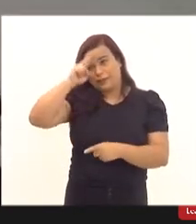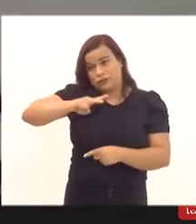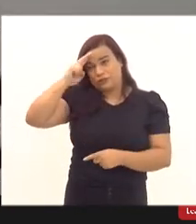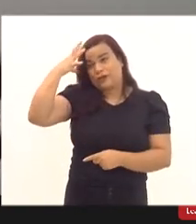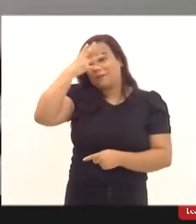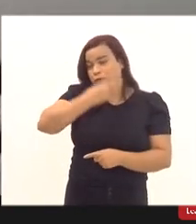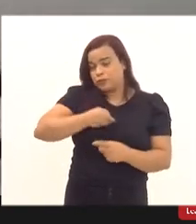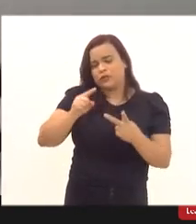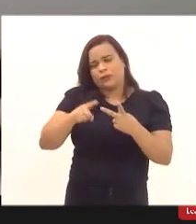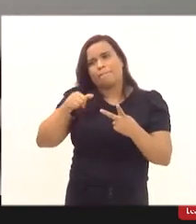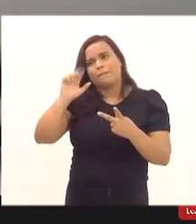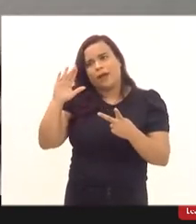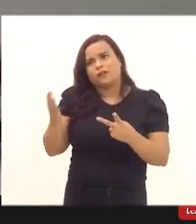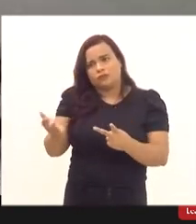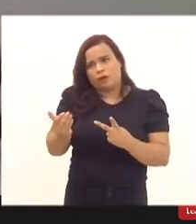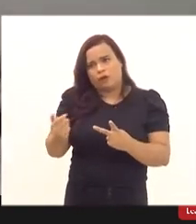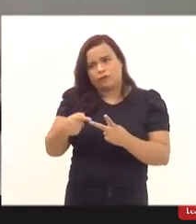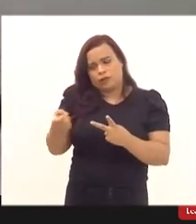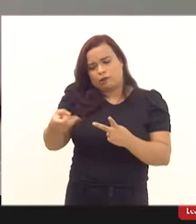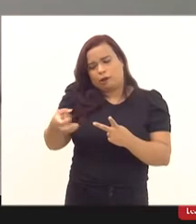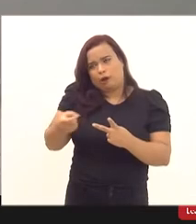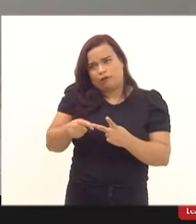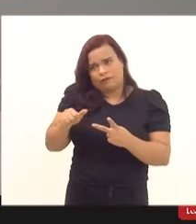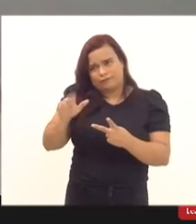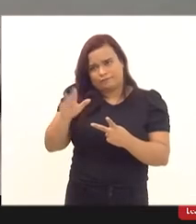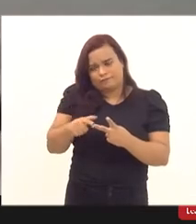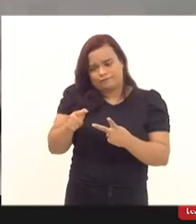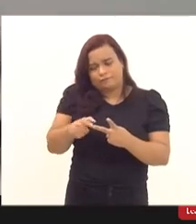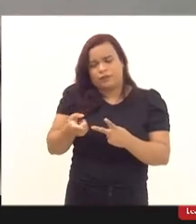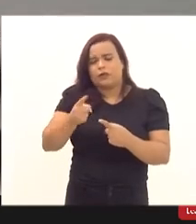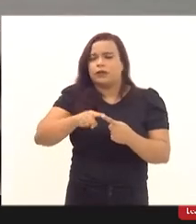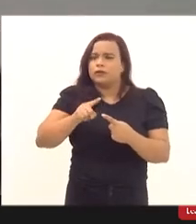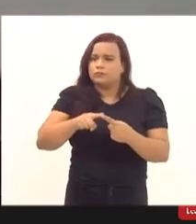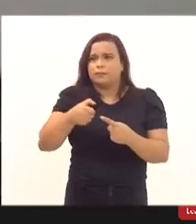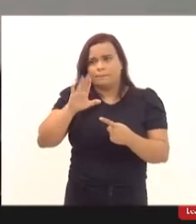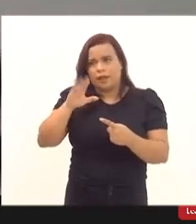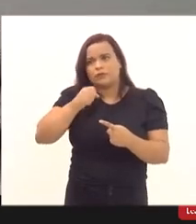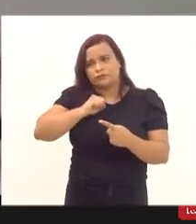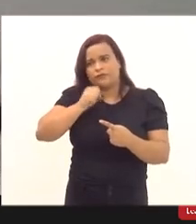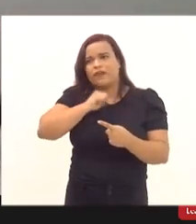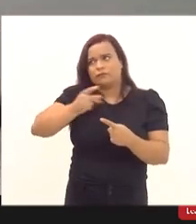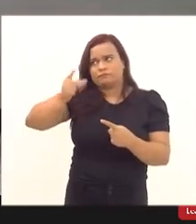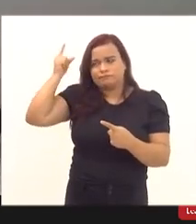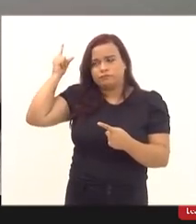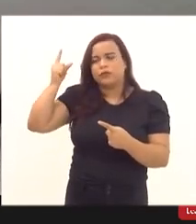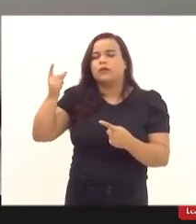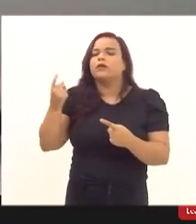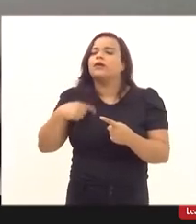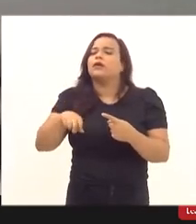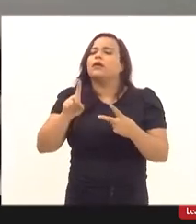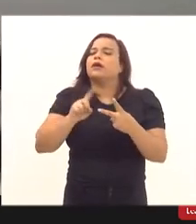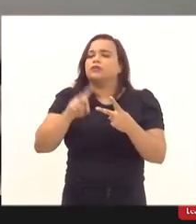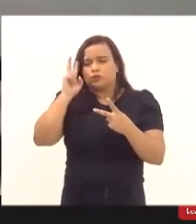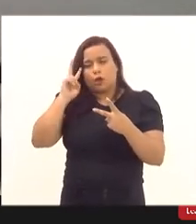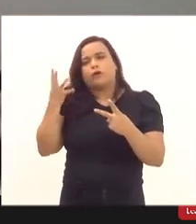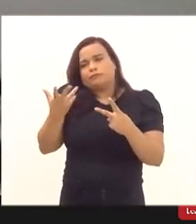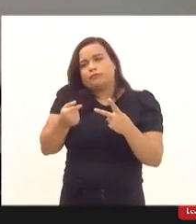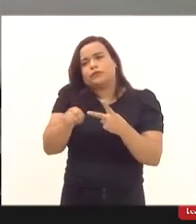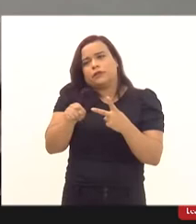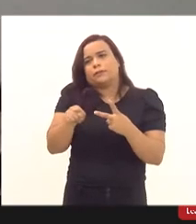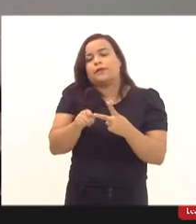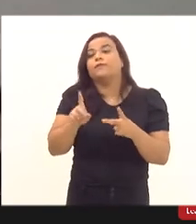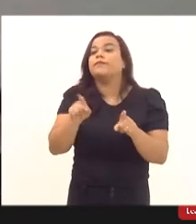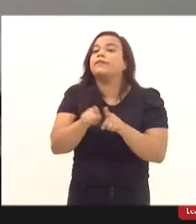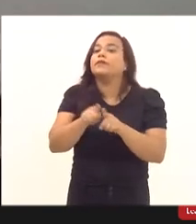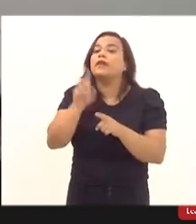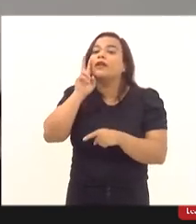mais jovem mas também uma história fantástica eu Antes de tudo eu queria lembrar que desbloquear